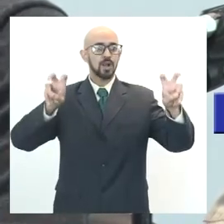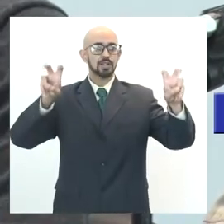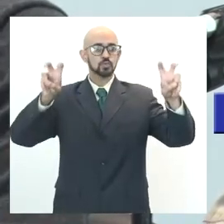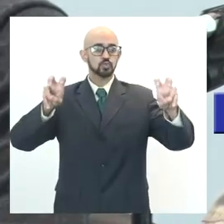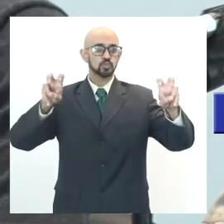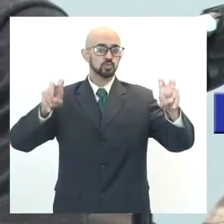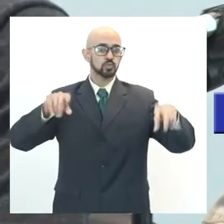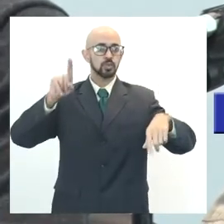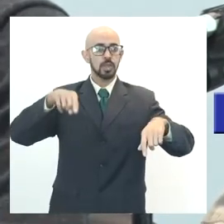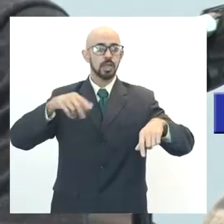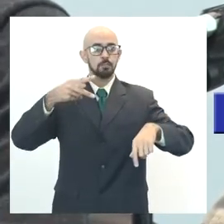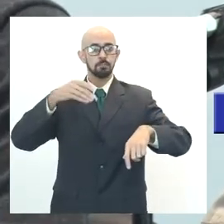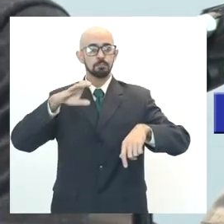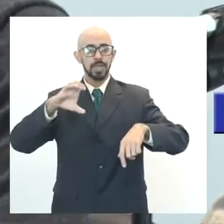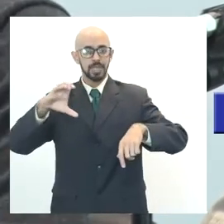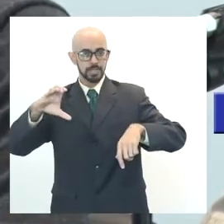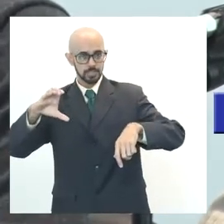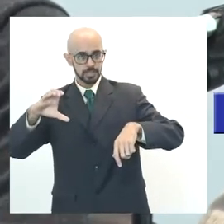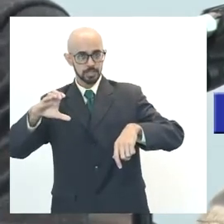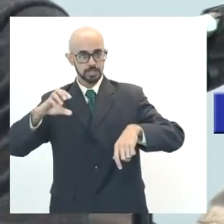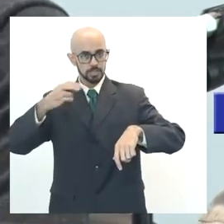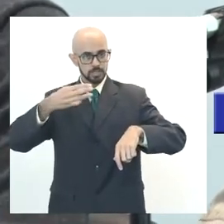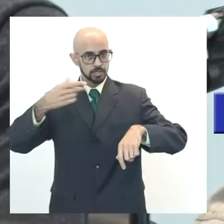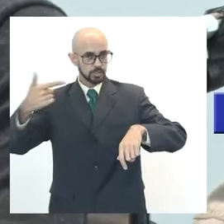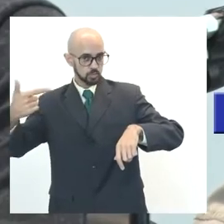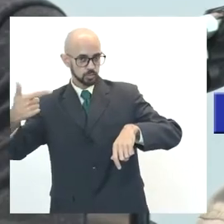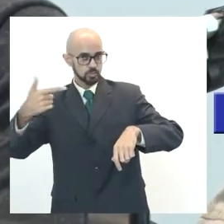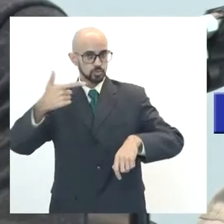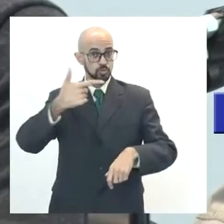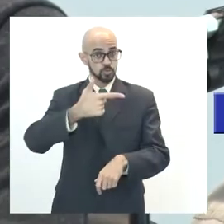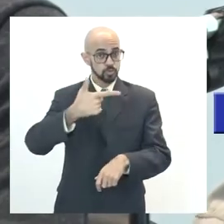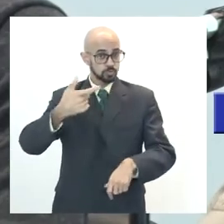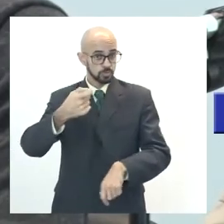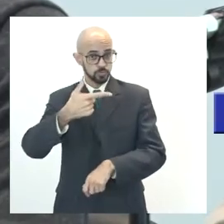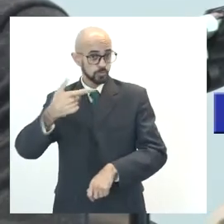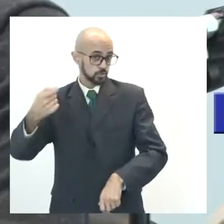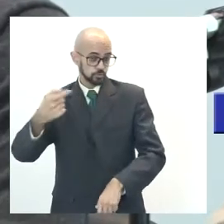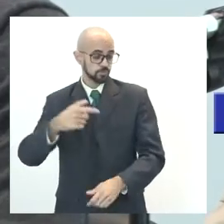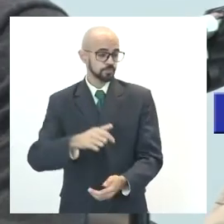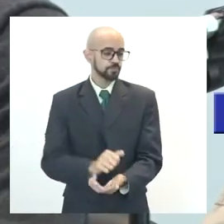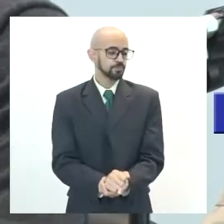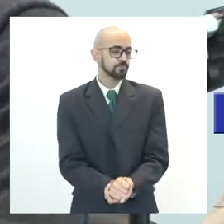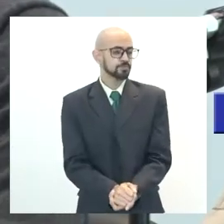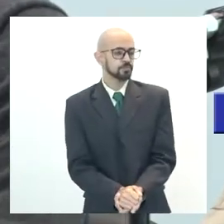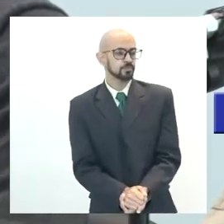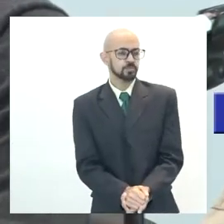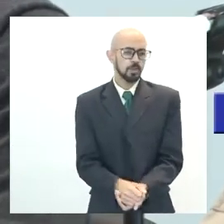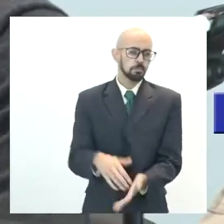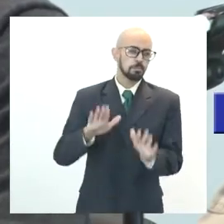32 2020 mas para que aconteça a isso eu vi algumas pessoas falando aqui